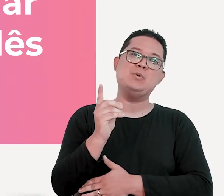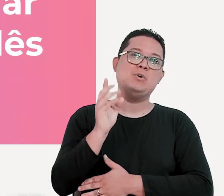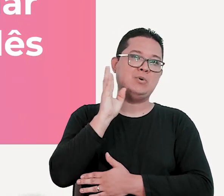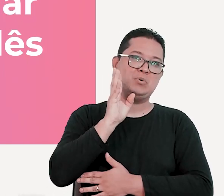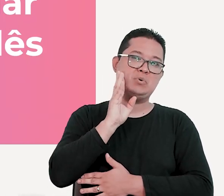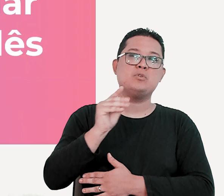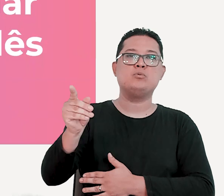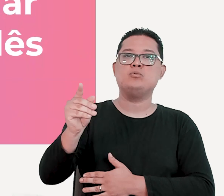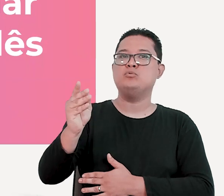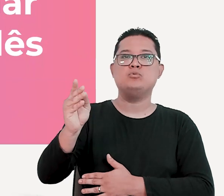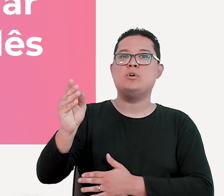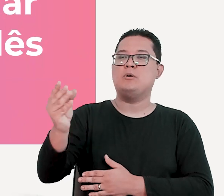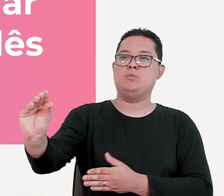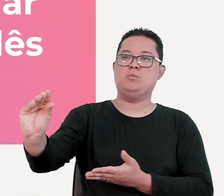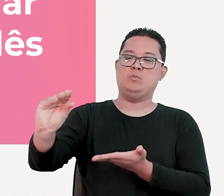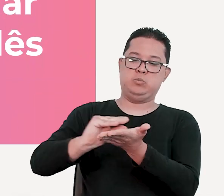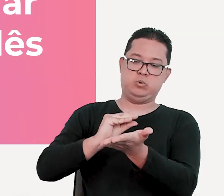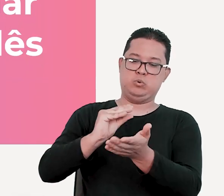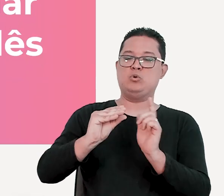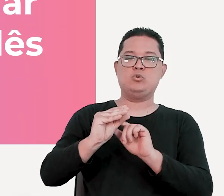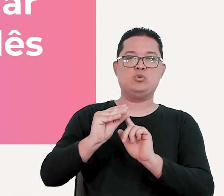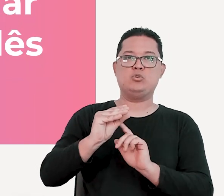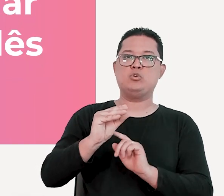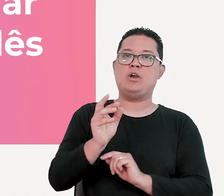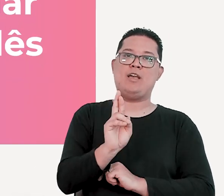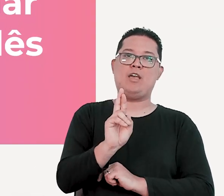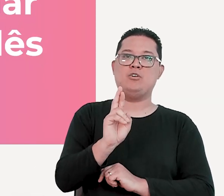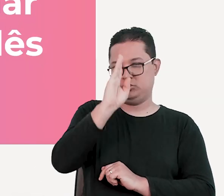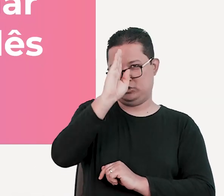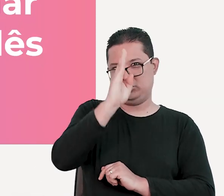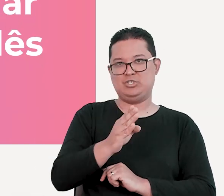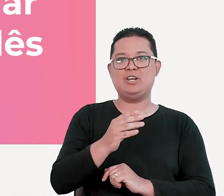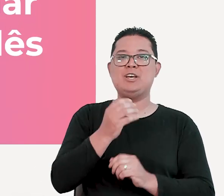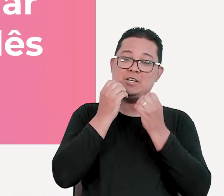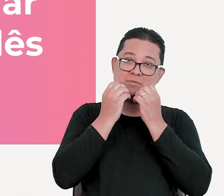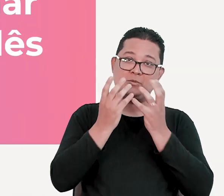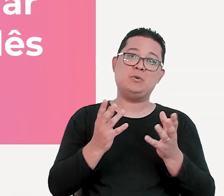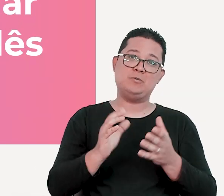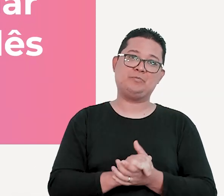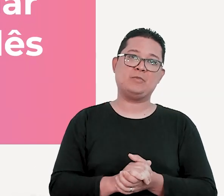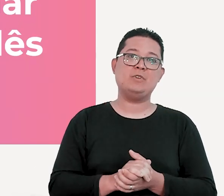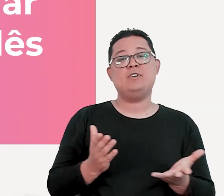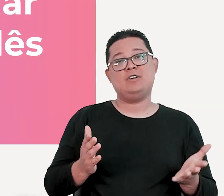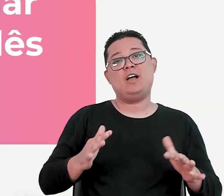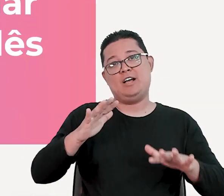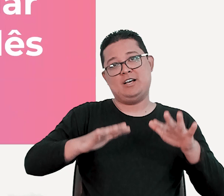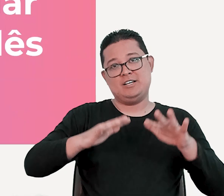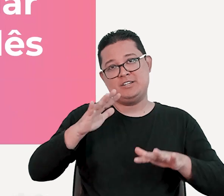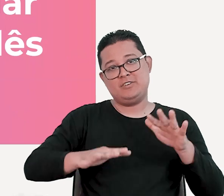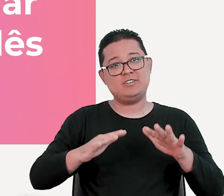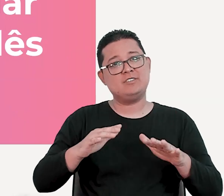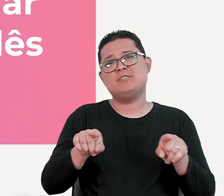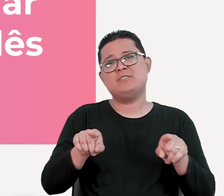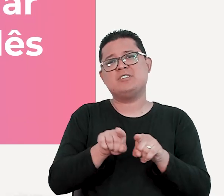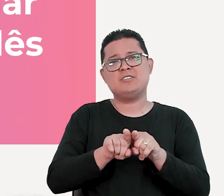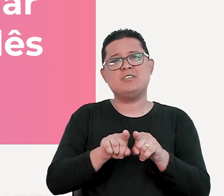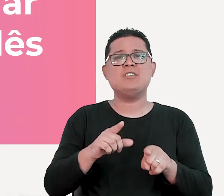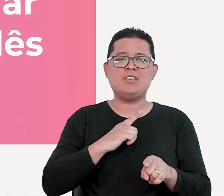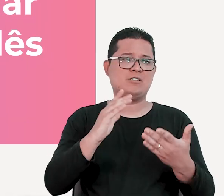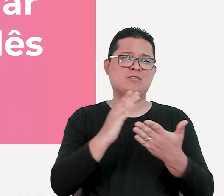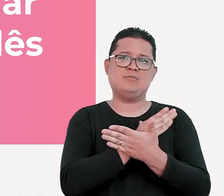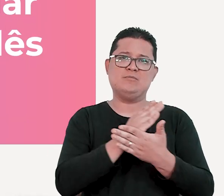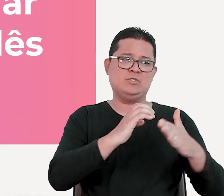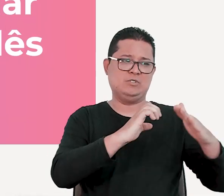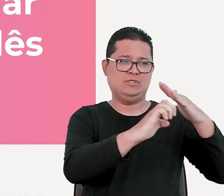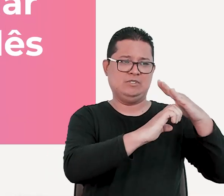o salário, é uma maravilha ter agência, porque a agência negocia por você, não é você que precisa negociar o seu salário.